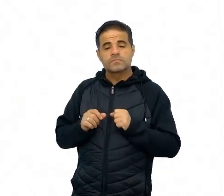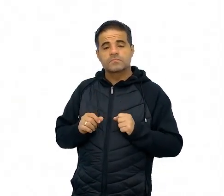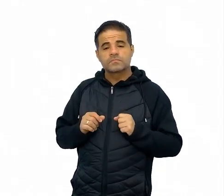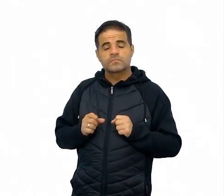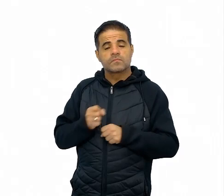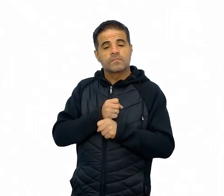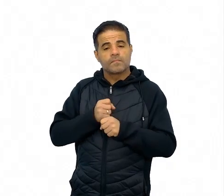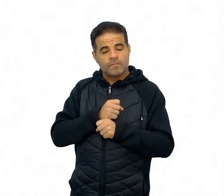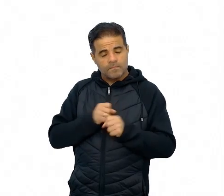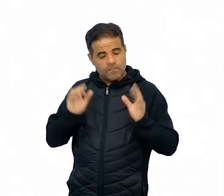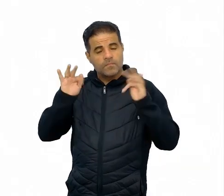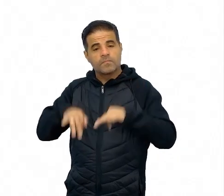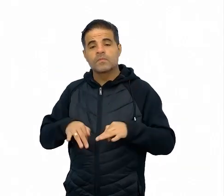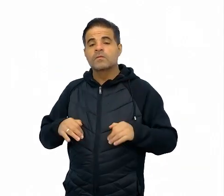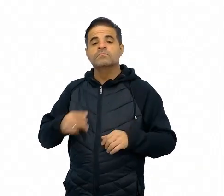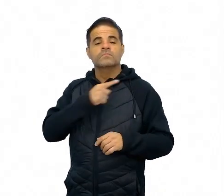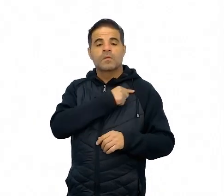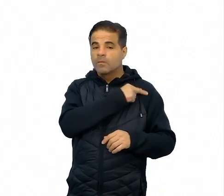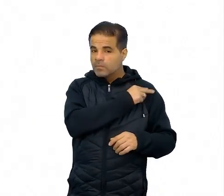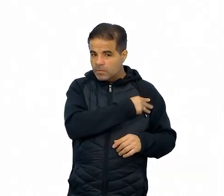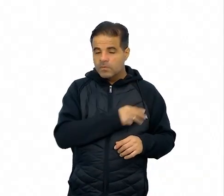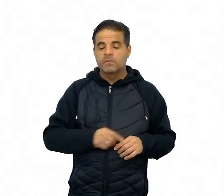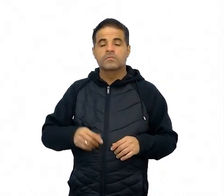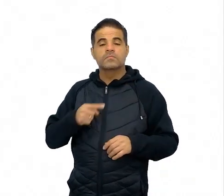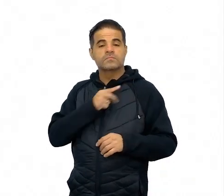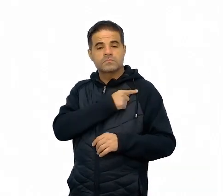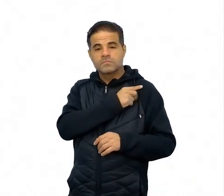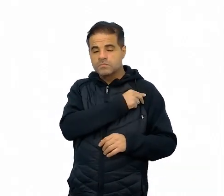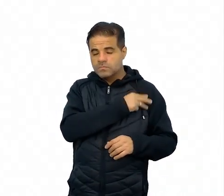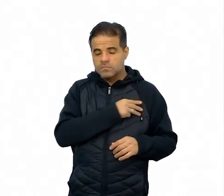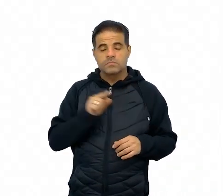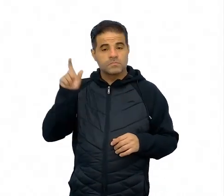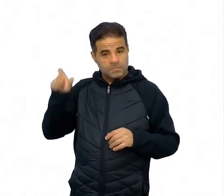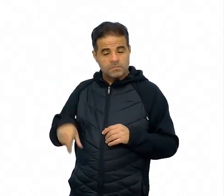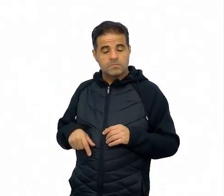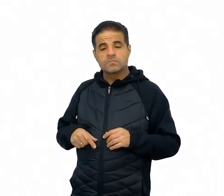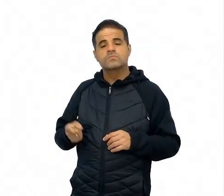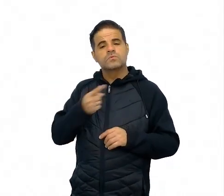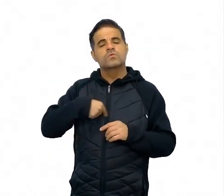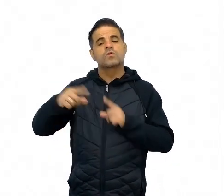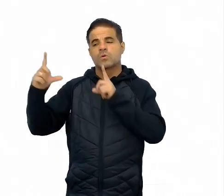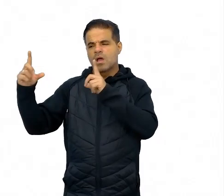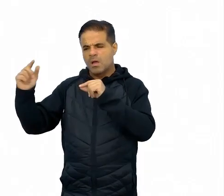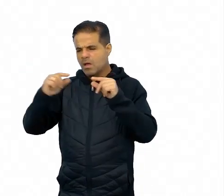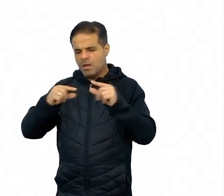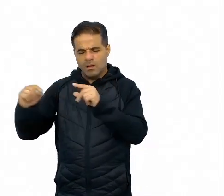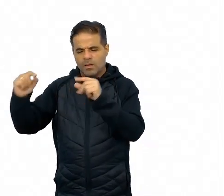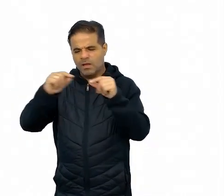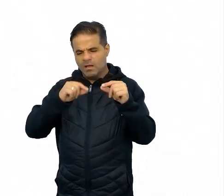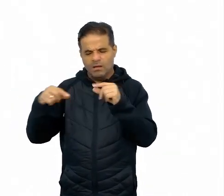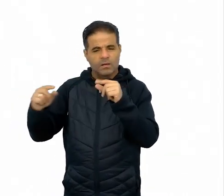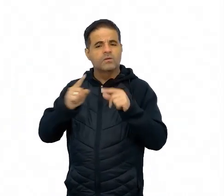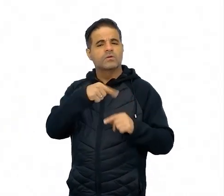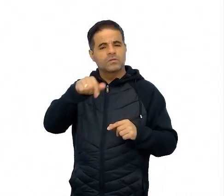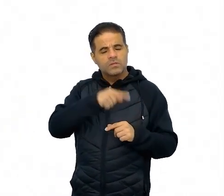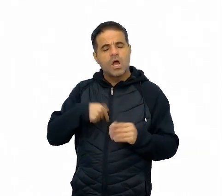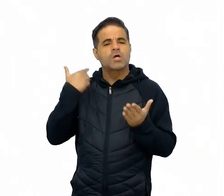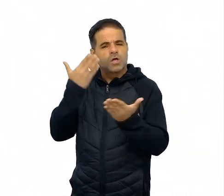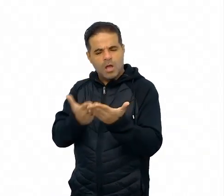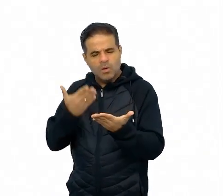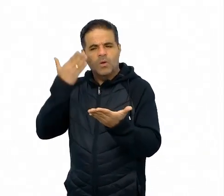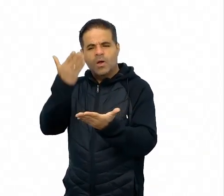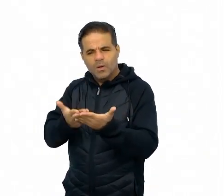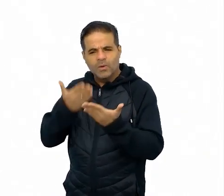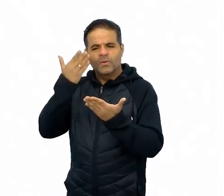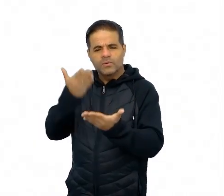dos anos finais, né, do ensino médio, né, das séries do ensino médio, né? A gente estava conversando, né, o quanto a gente estuda,